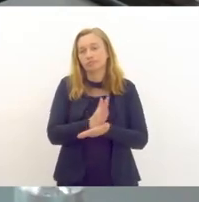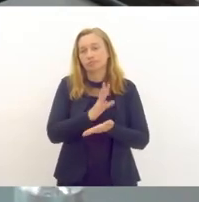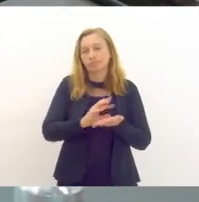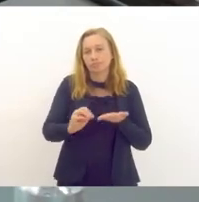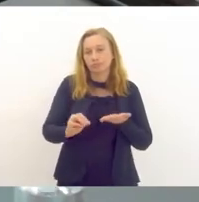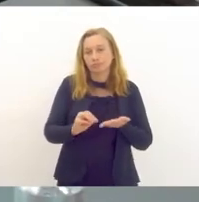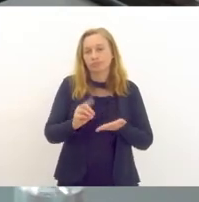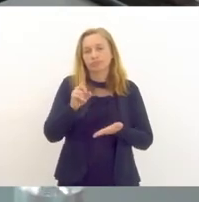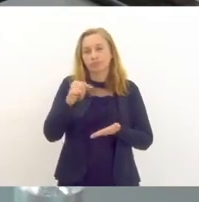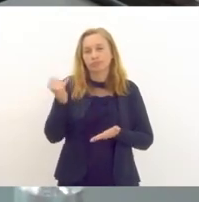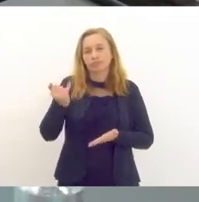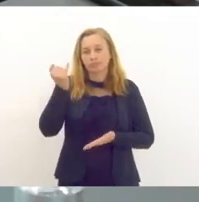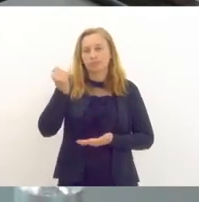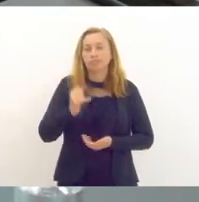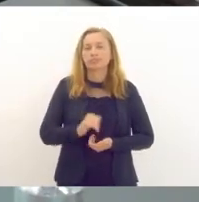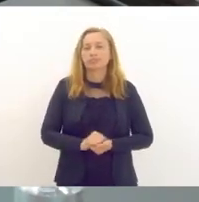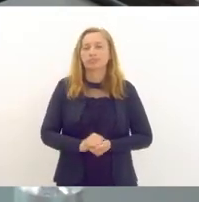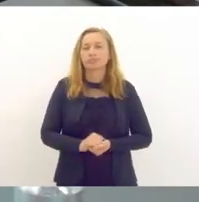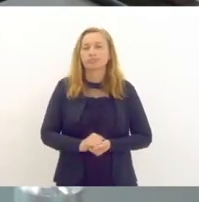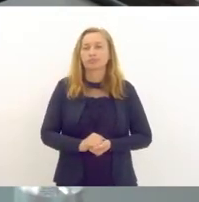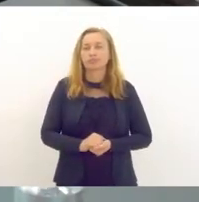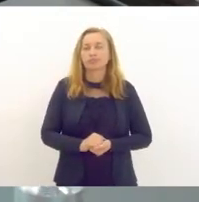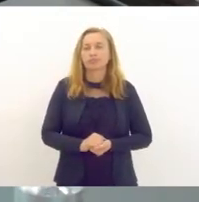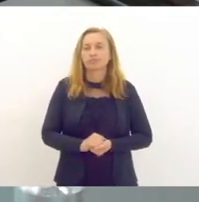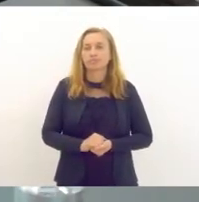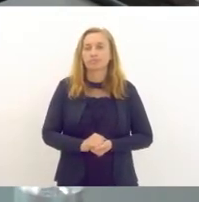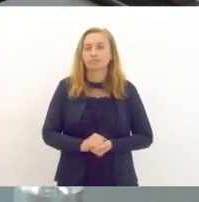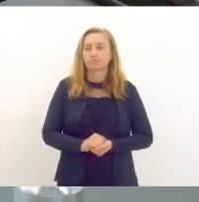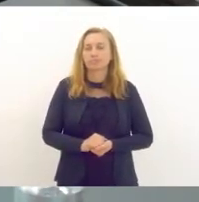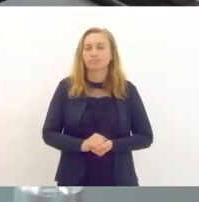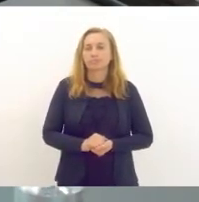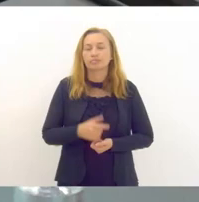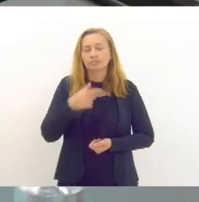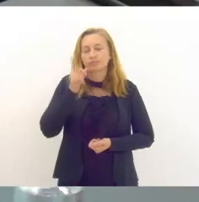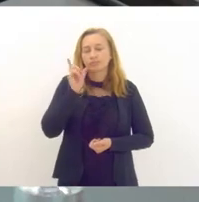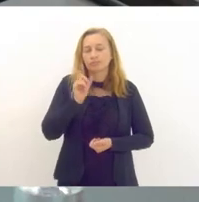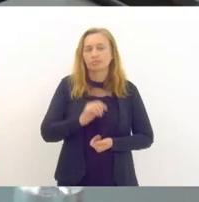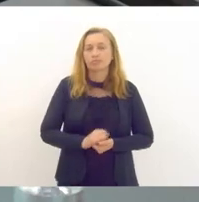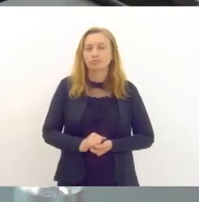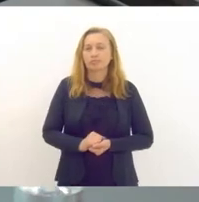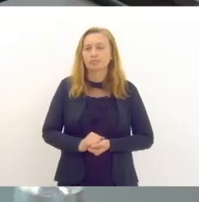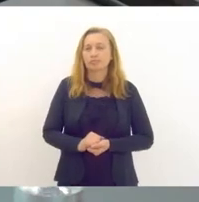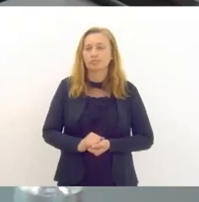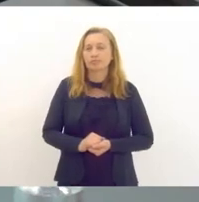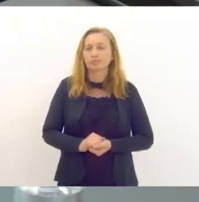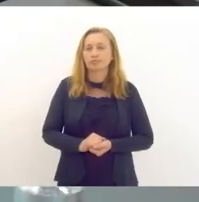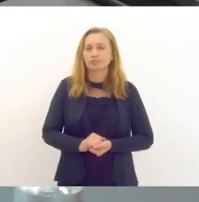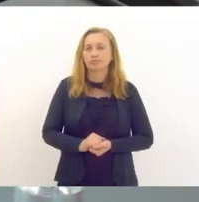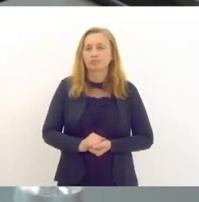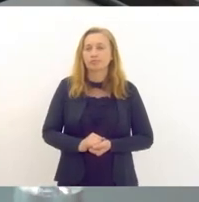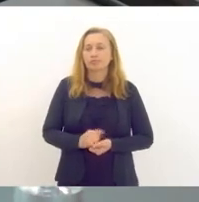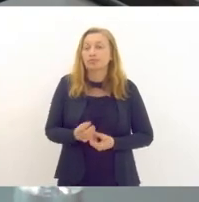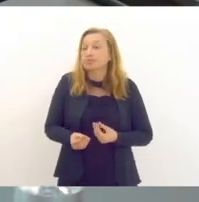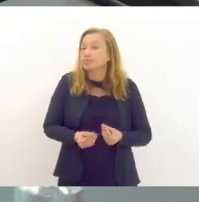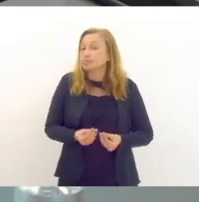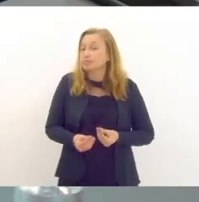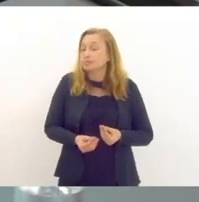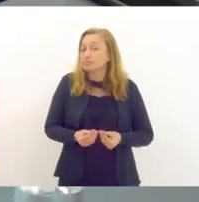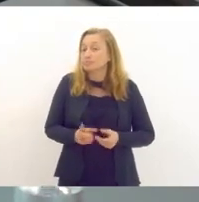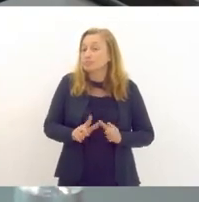Nossa que era importante para a gente passar e ontem a forma que se deu foi